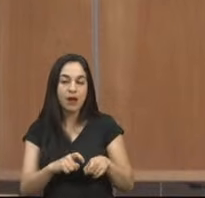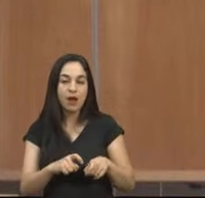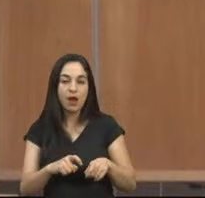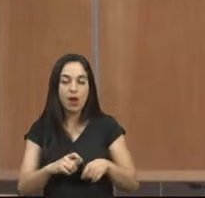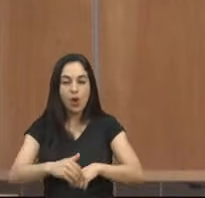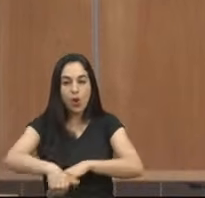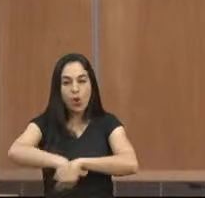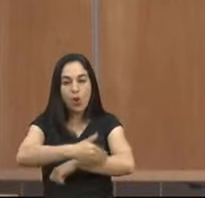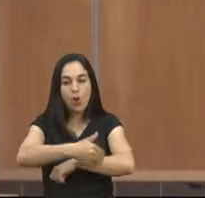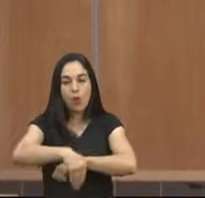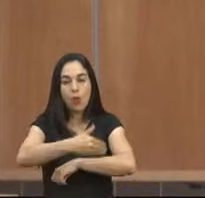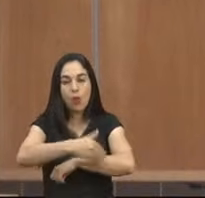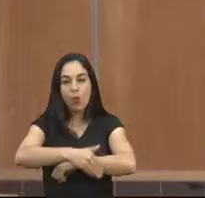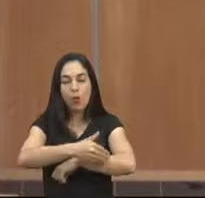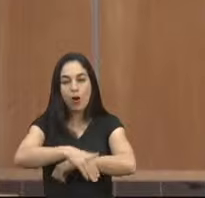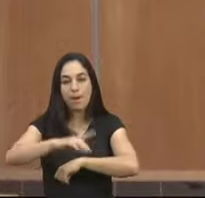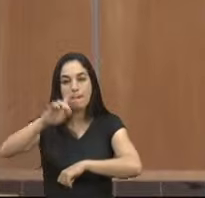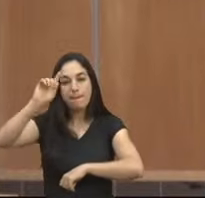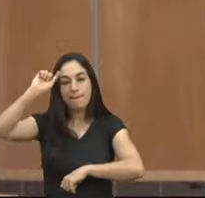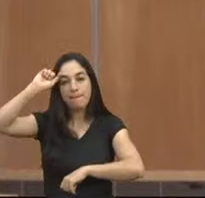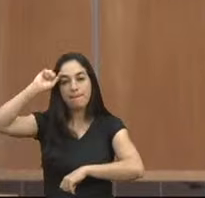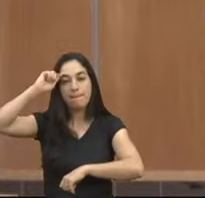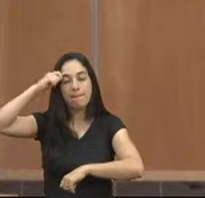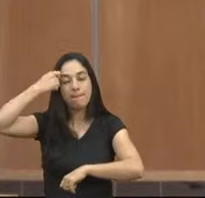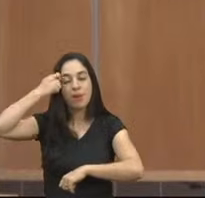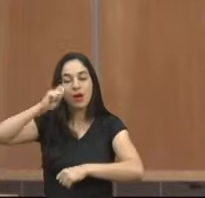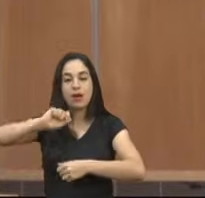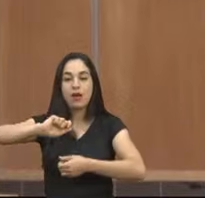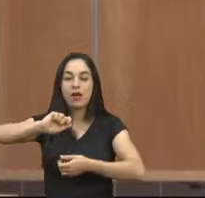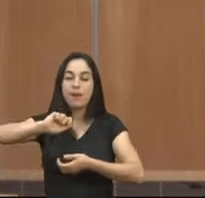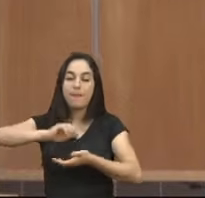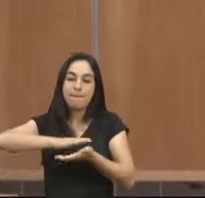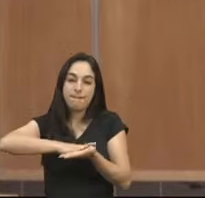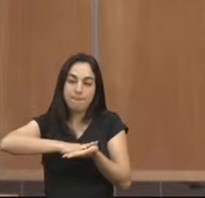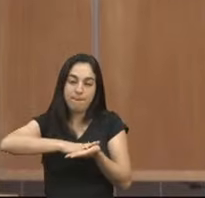da Malaquiaça já está dado ordem de serviço.